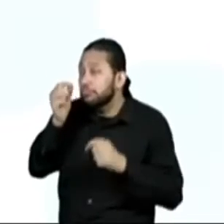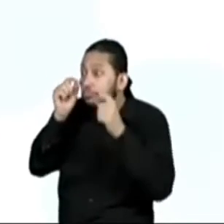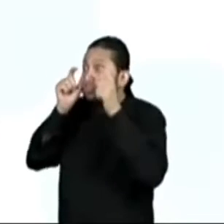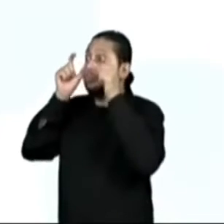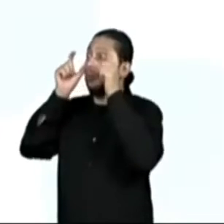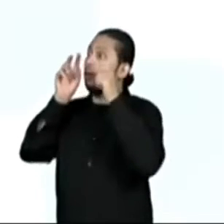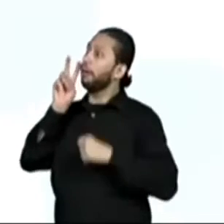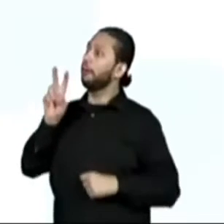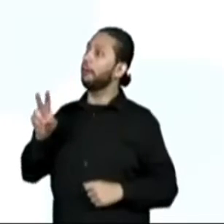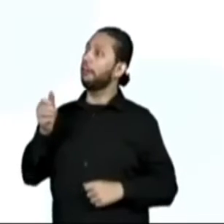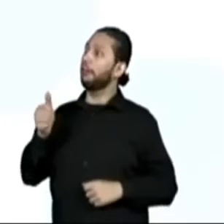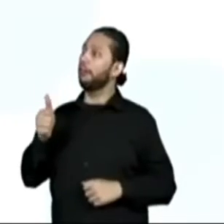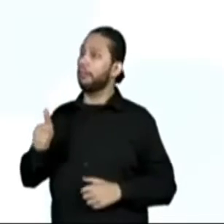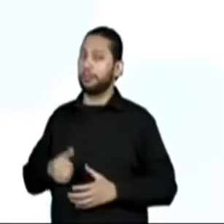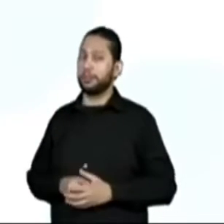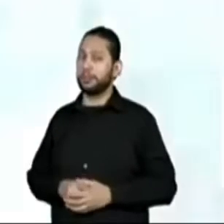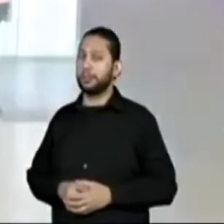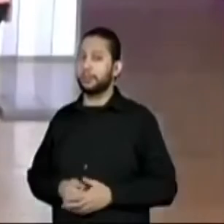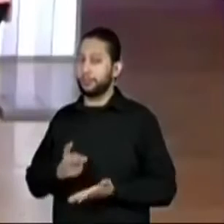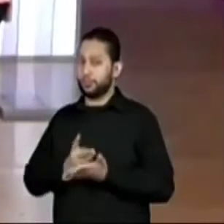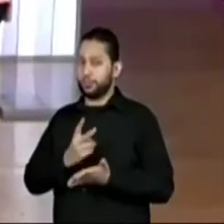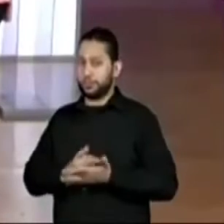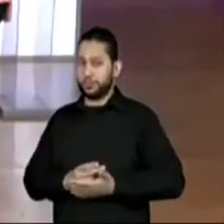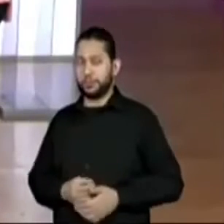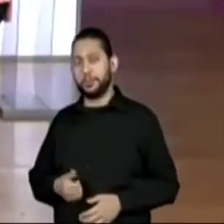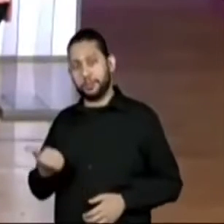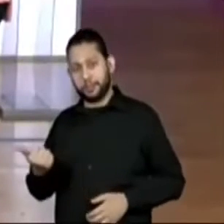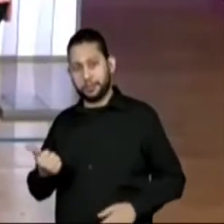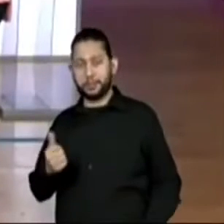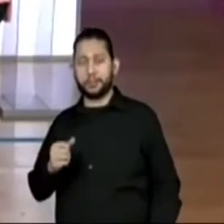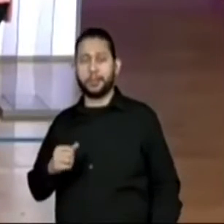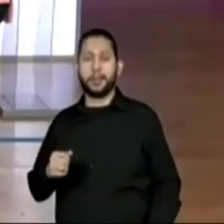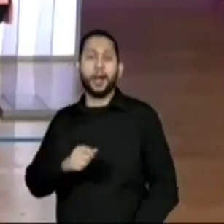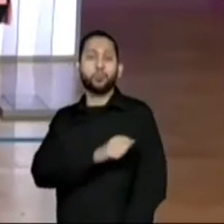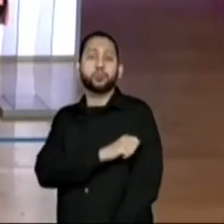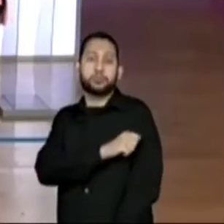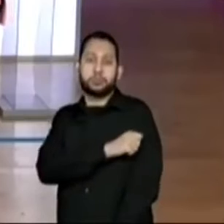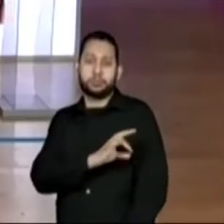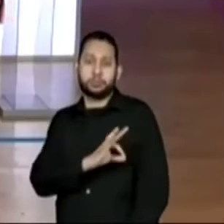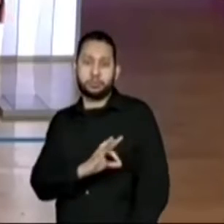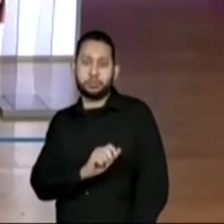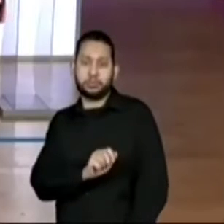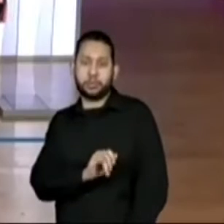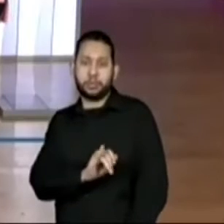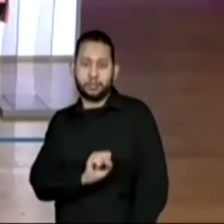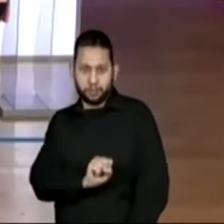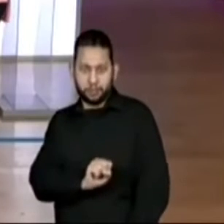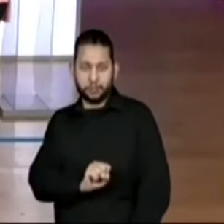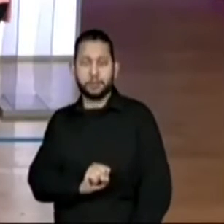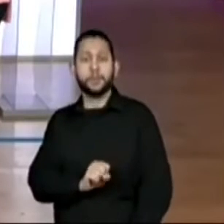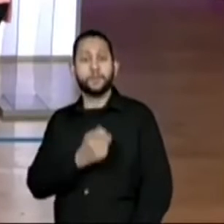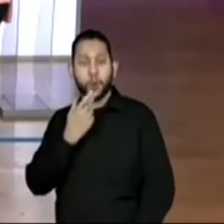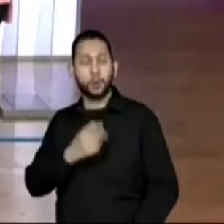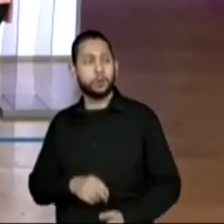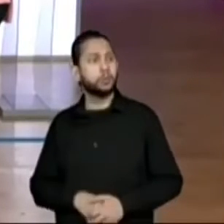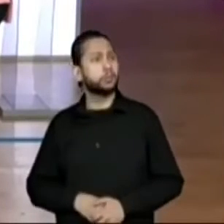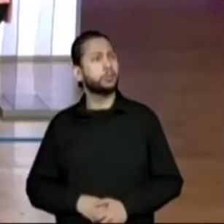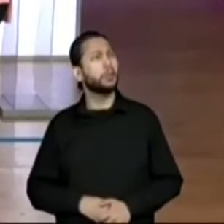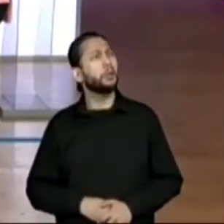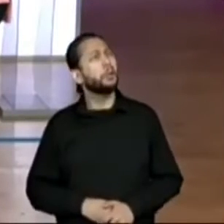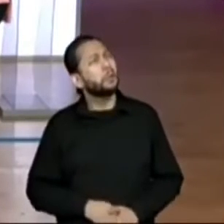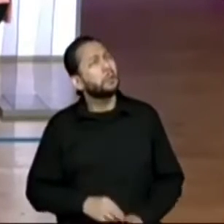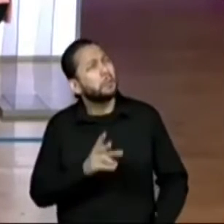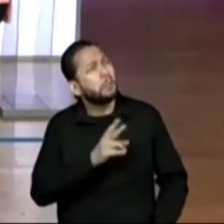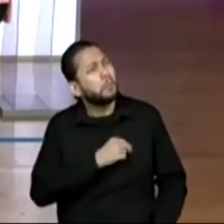E aí continua, né? A Thaís já mandou, né? Que boca grande você